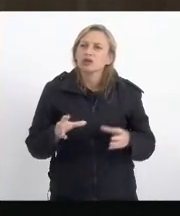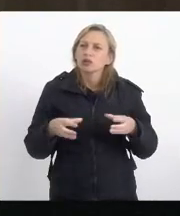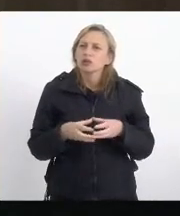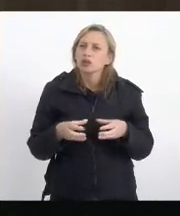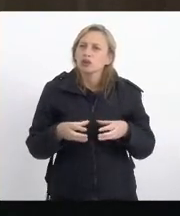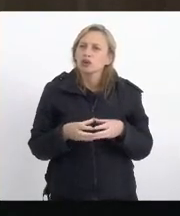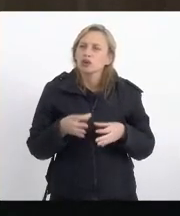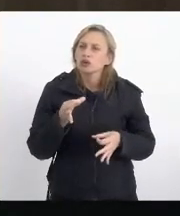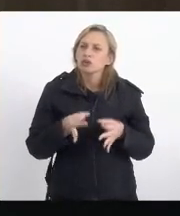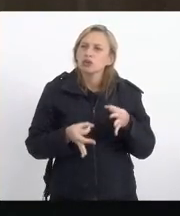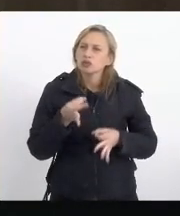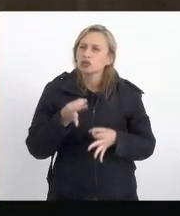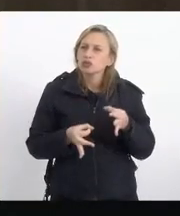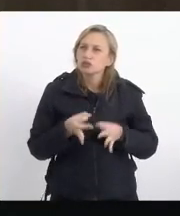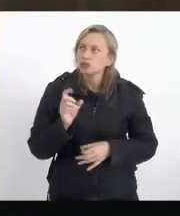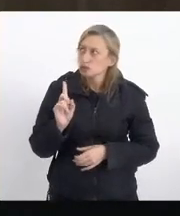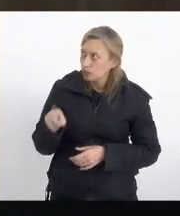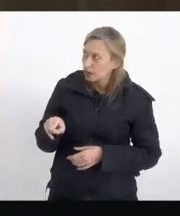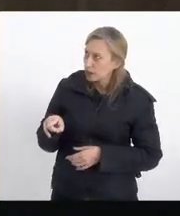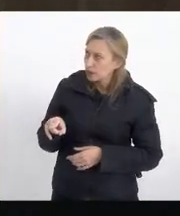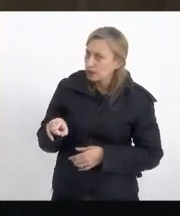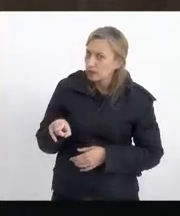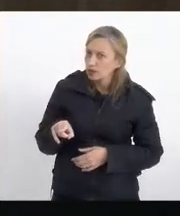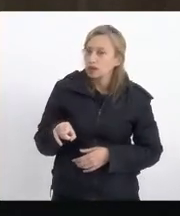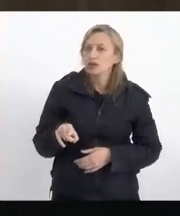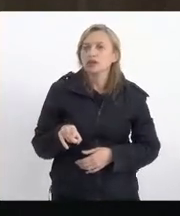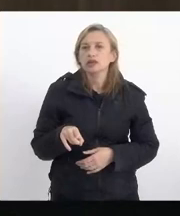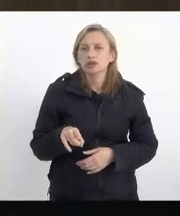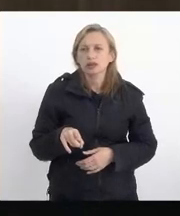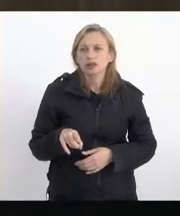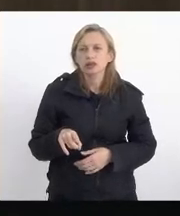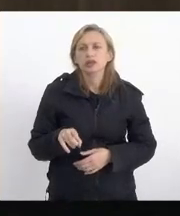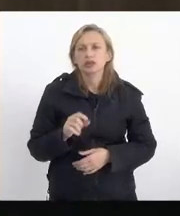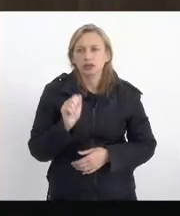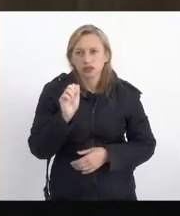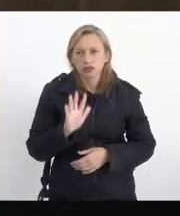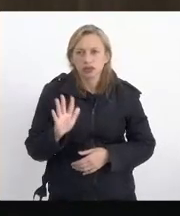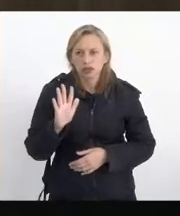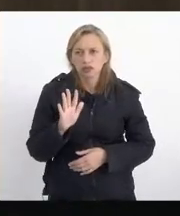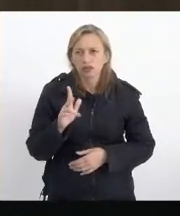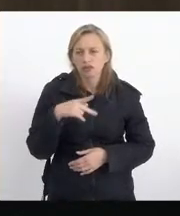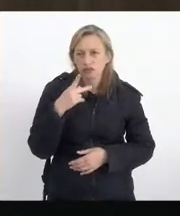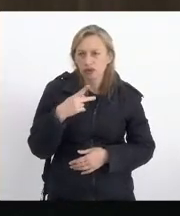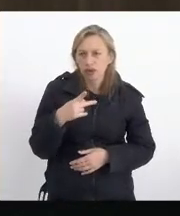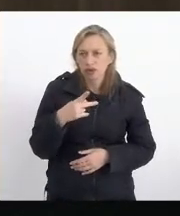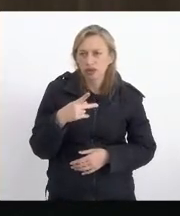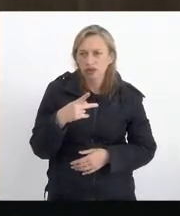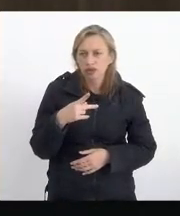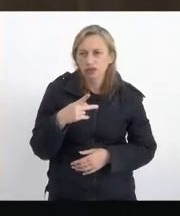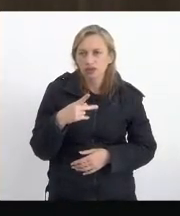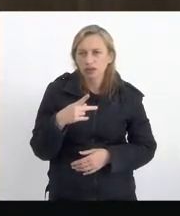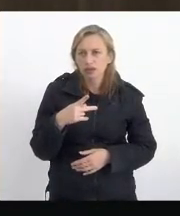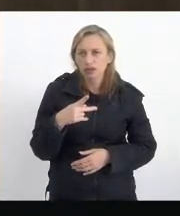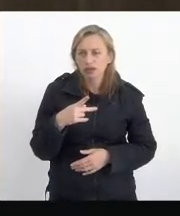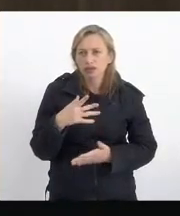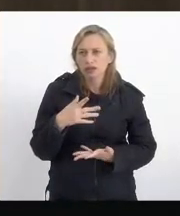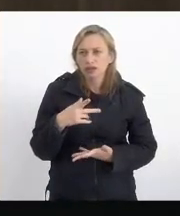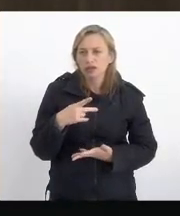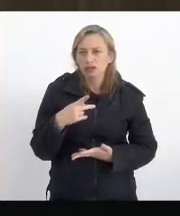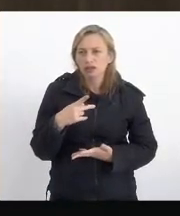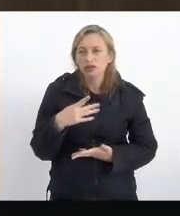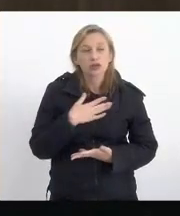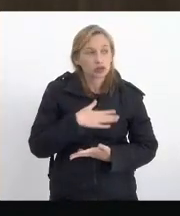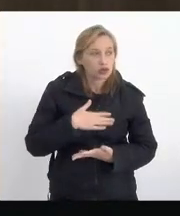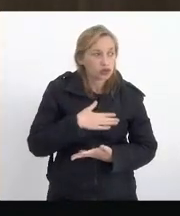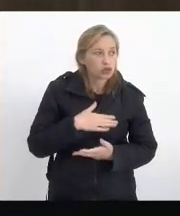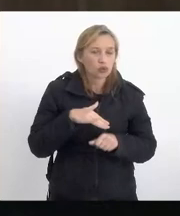de Constituição e Justiça, não é isso? Eu geralmente tenho algumas falas, o senhor falou que ia se debruçar, eu gostaria